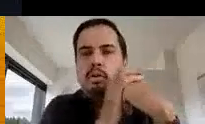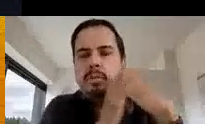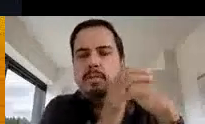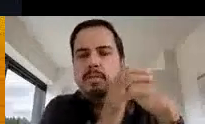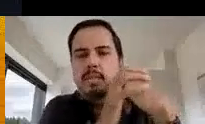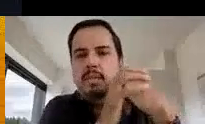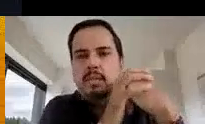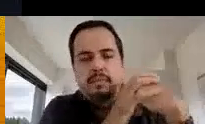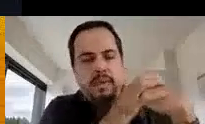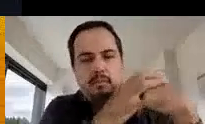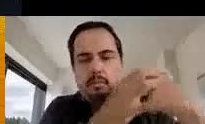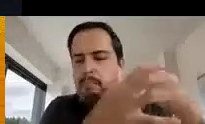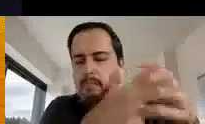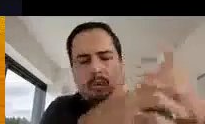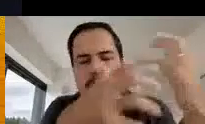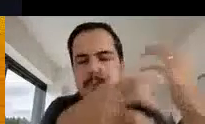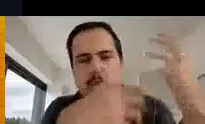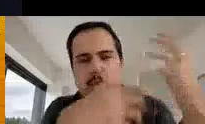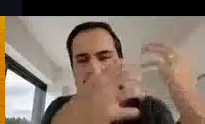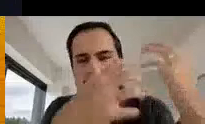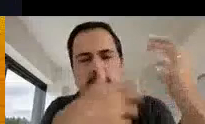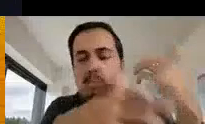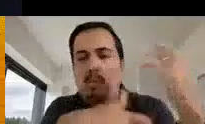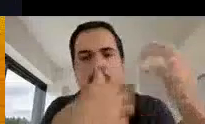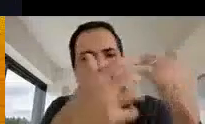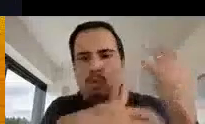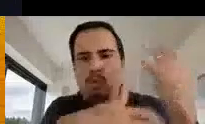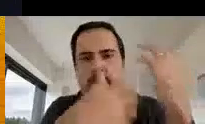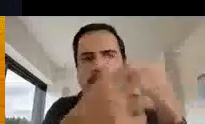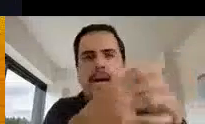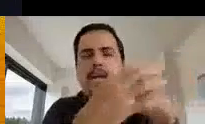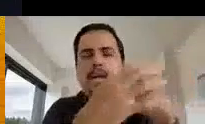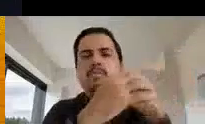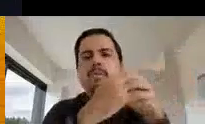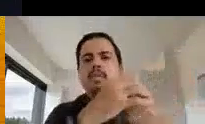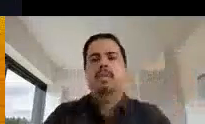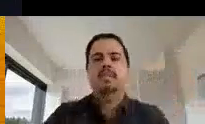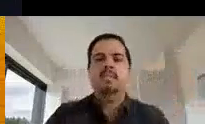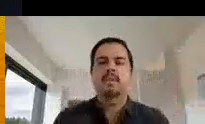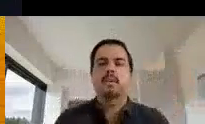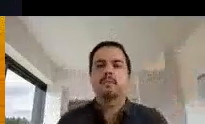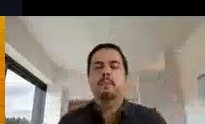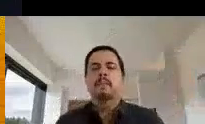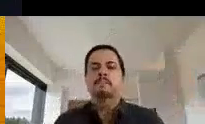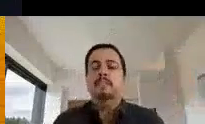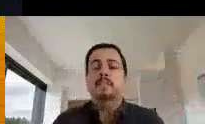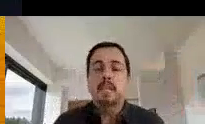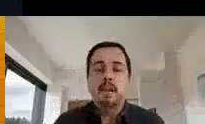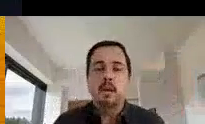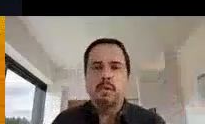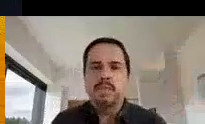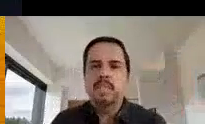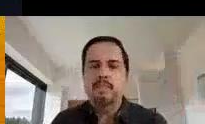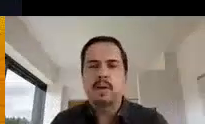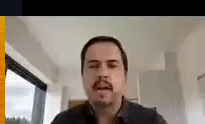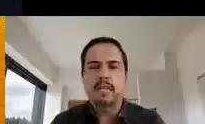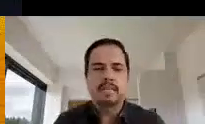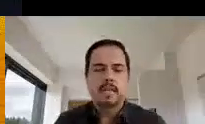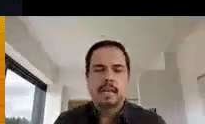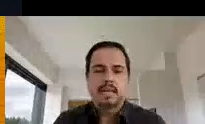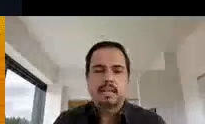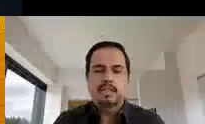uma corner shop da vida que faz por onde você faz compra de supermercado. Não sei se tem aí em Cascavel. Você tem a